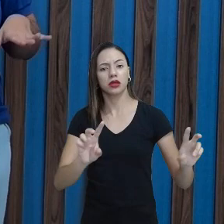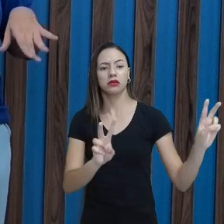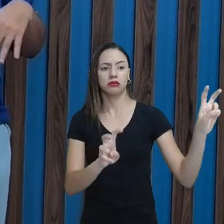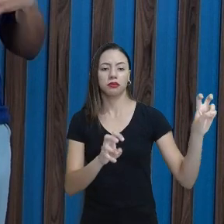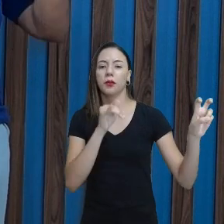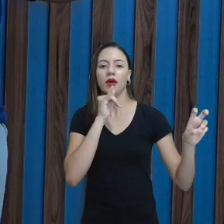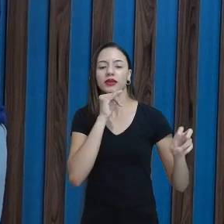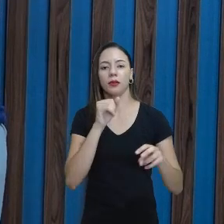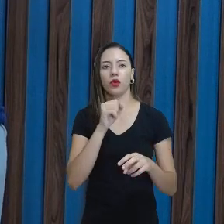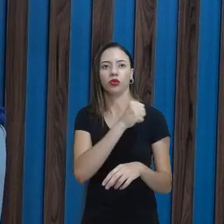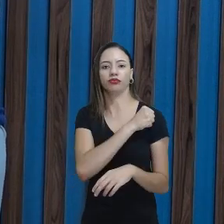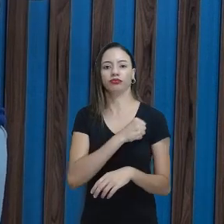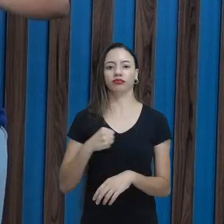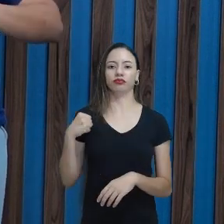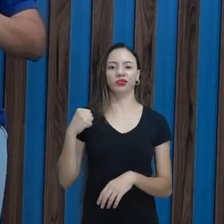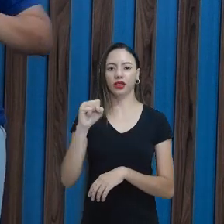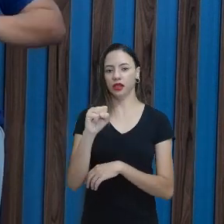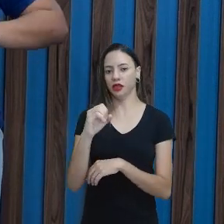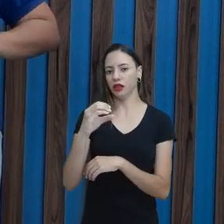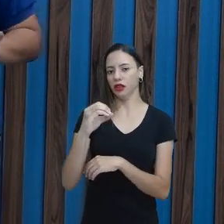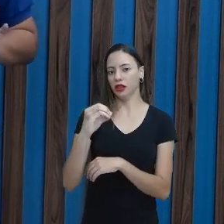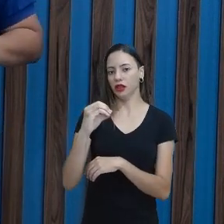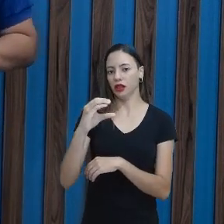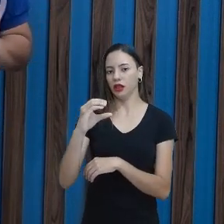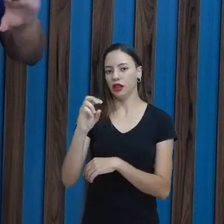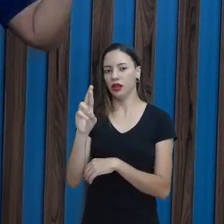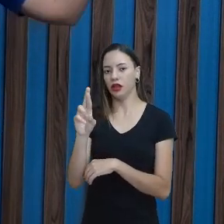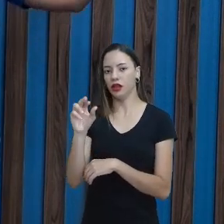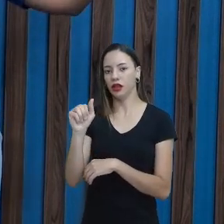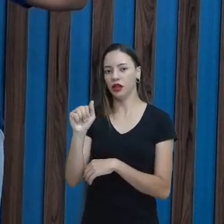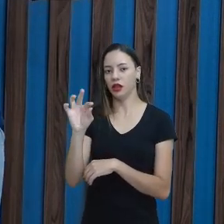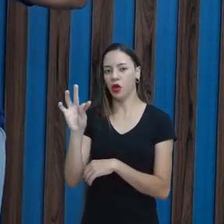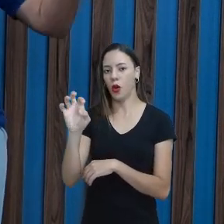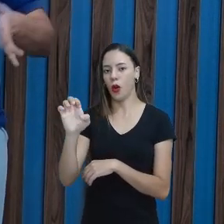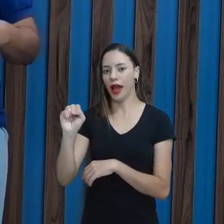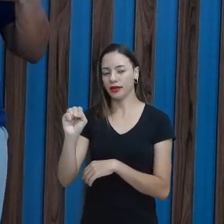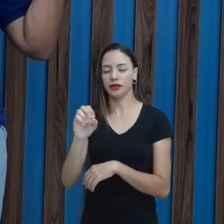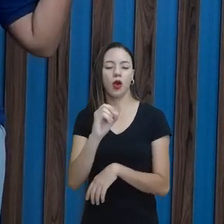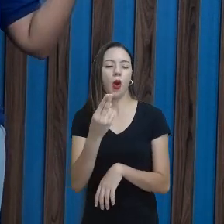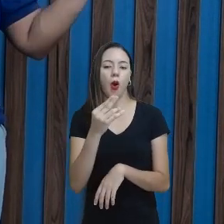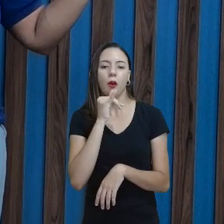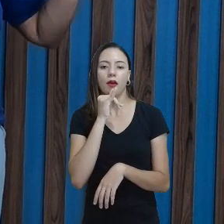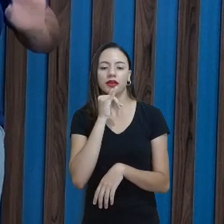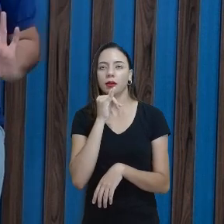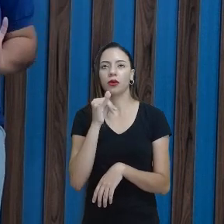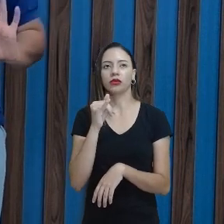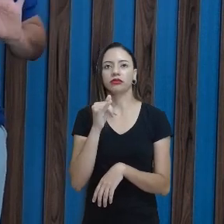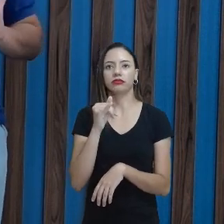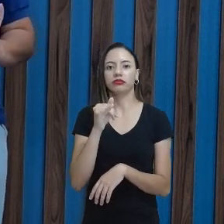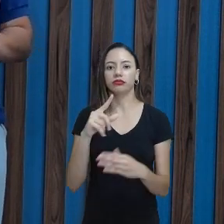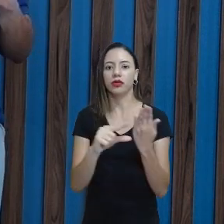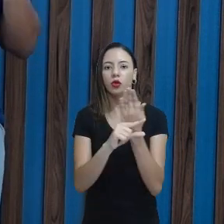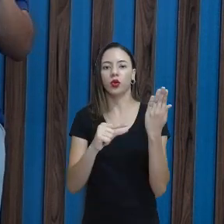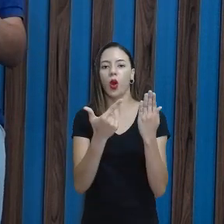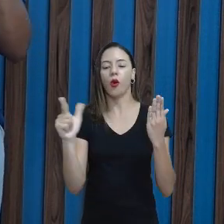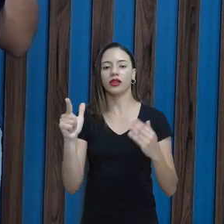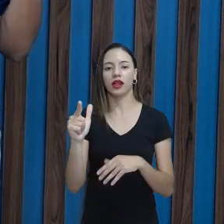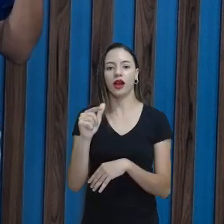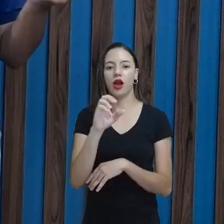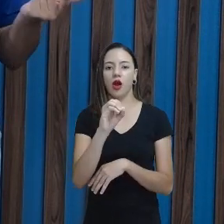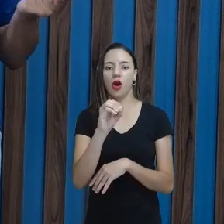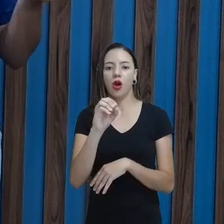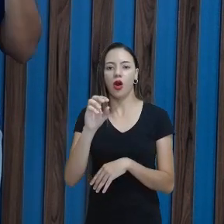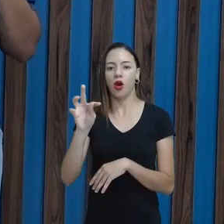sei lá, segundo Octavia Butler, todas as relações são relações de poder. Pronto, eu citei uma